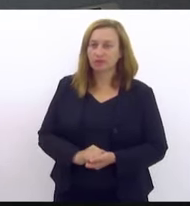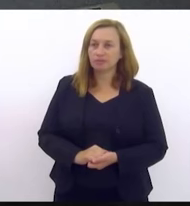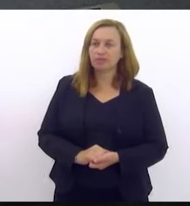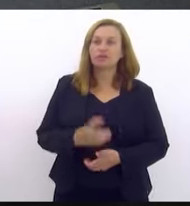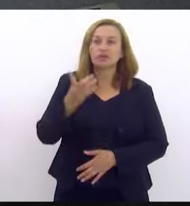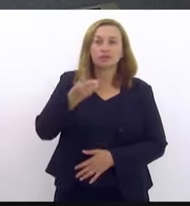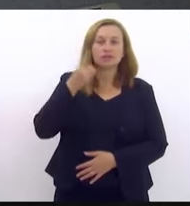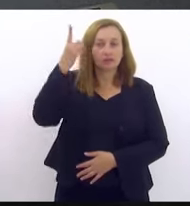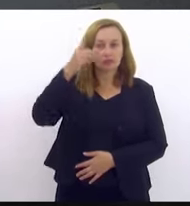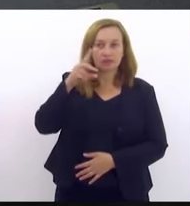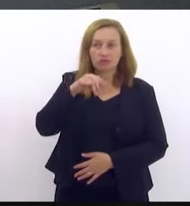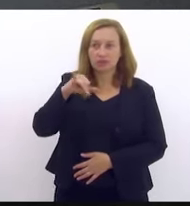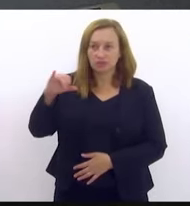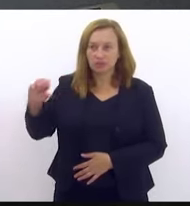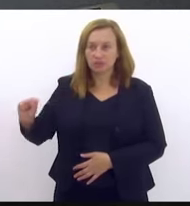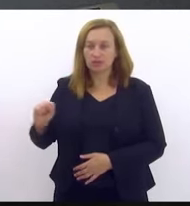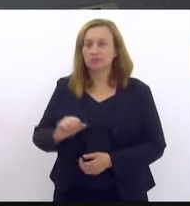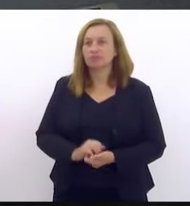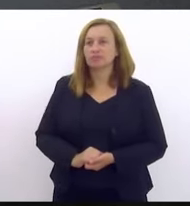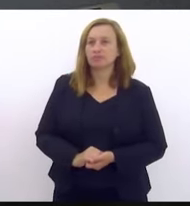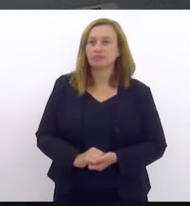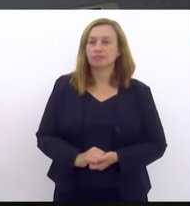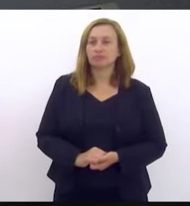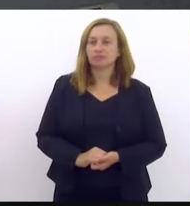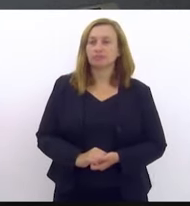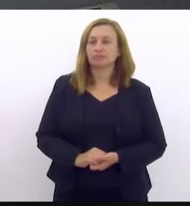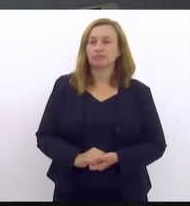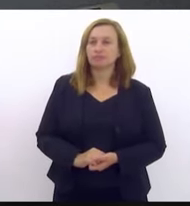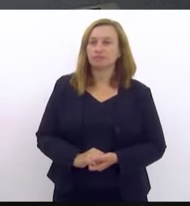Deputado Vinícius Cozzolino.